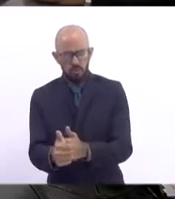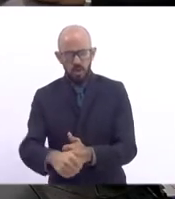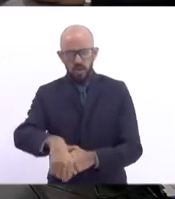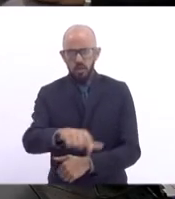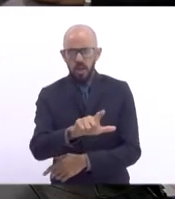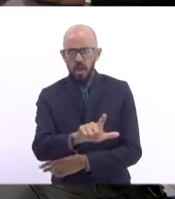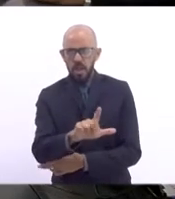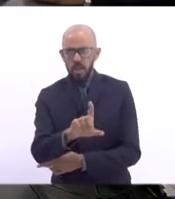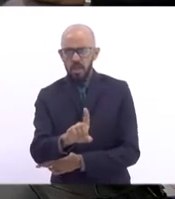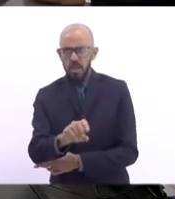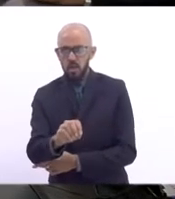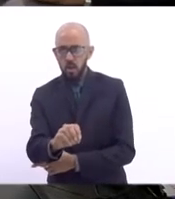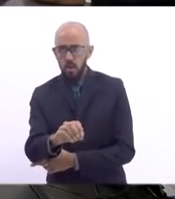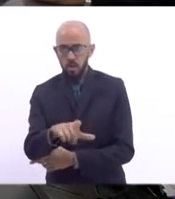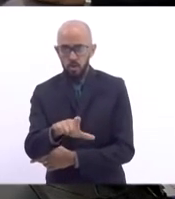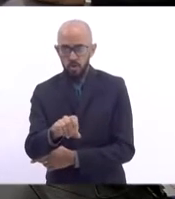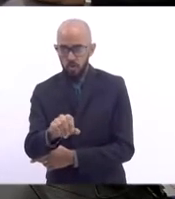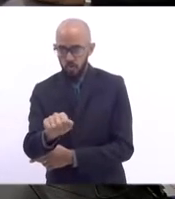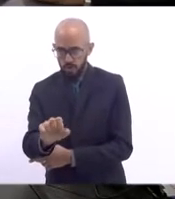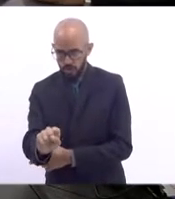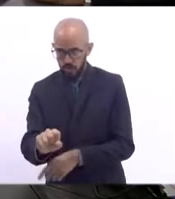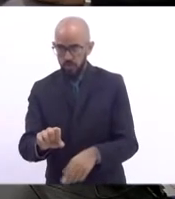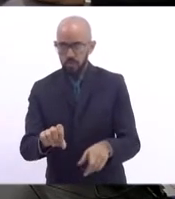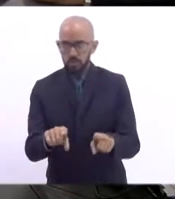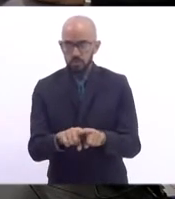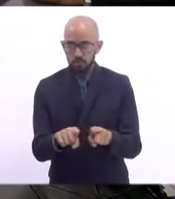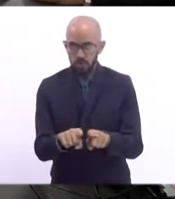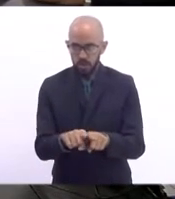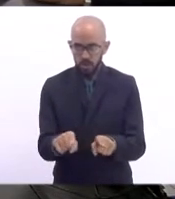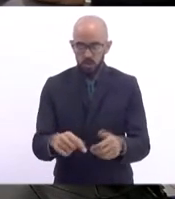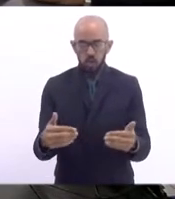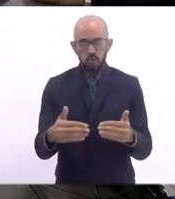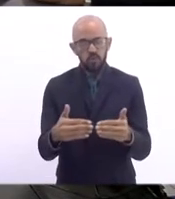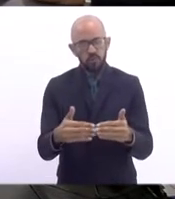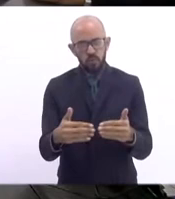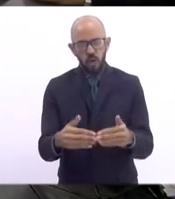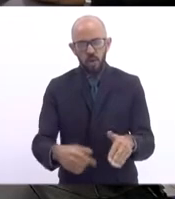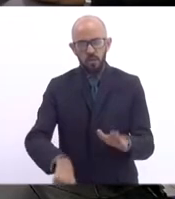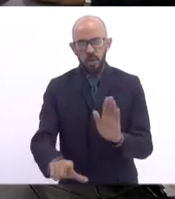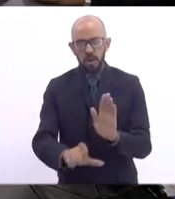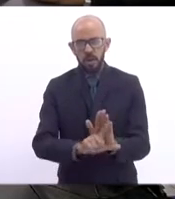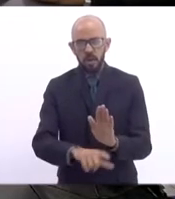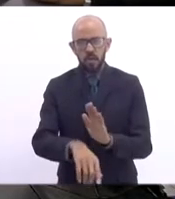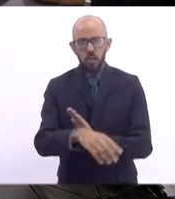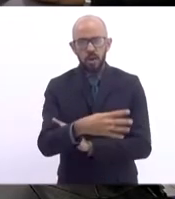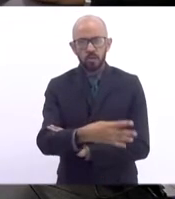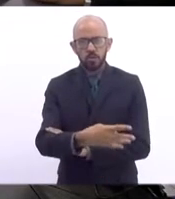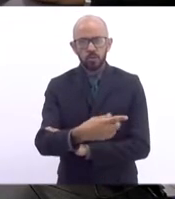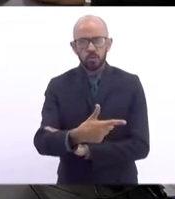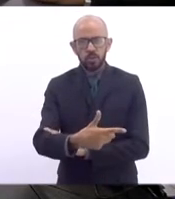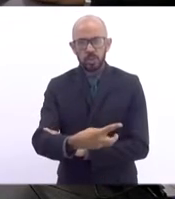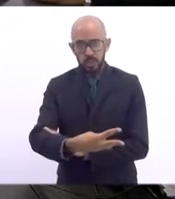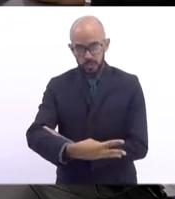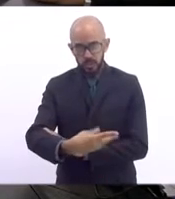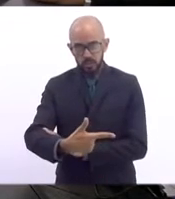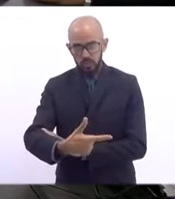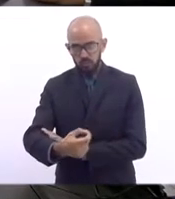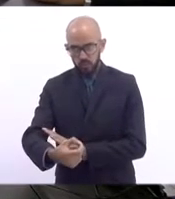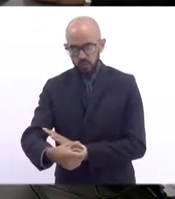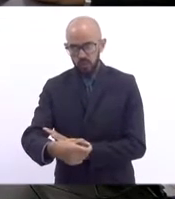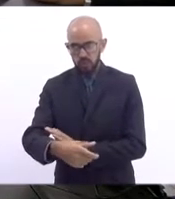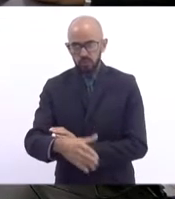remanejamentos consoante a lei 4.320 de 64 se depara o